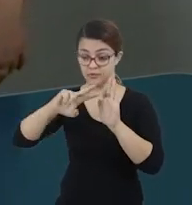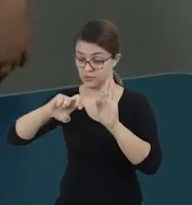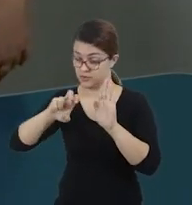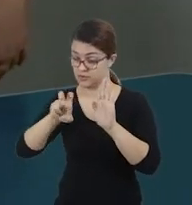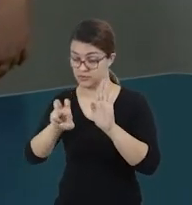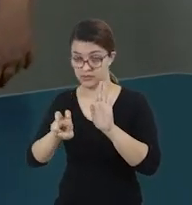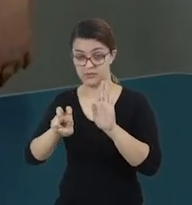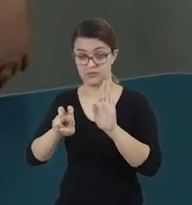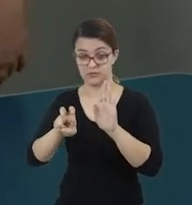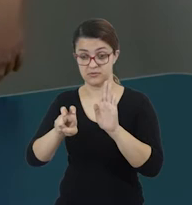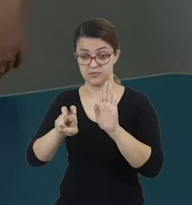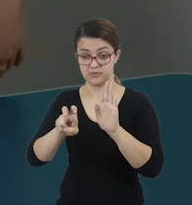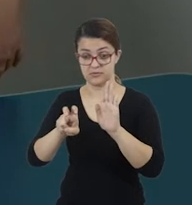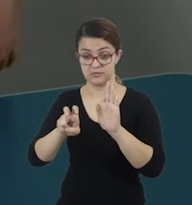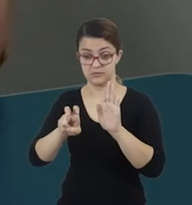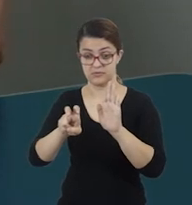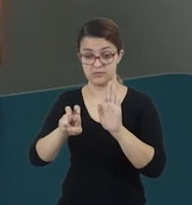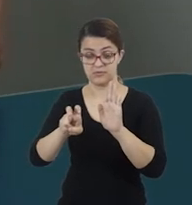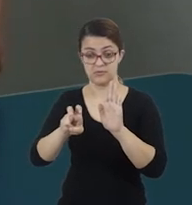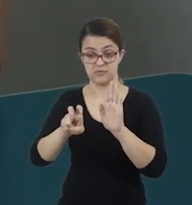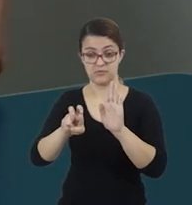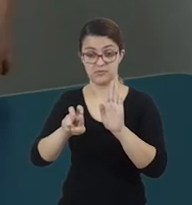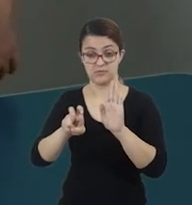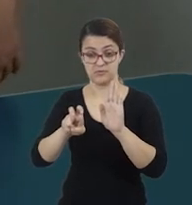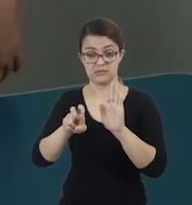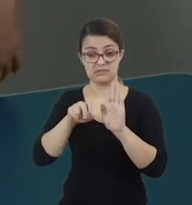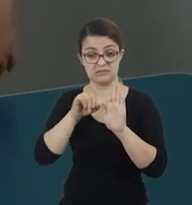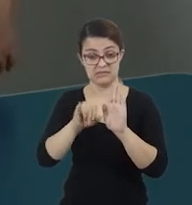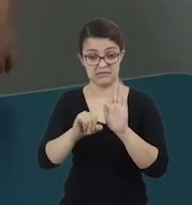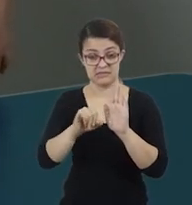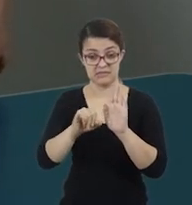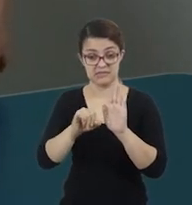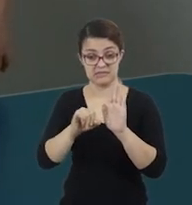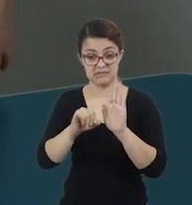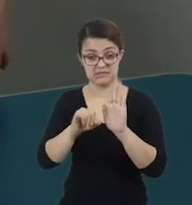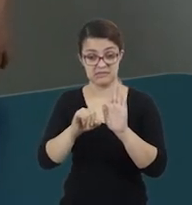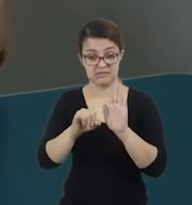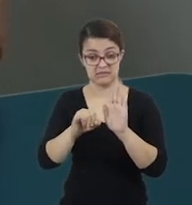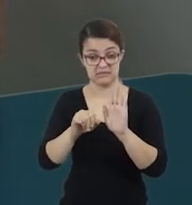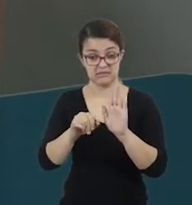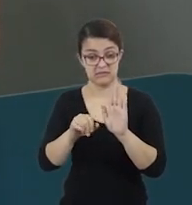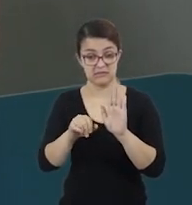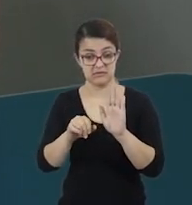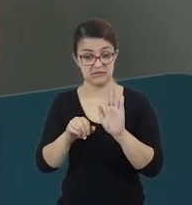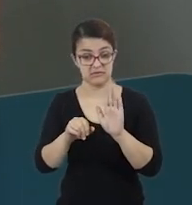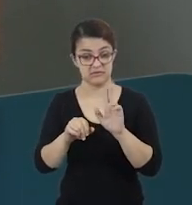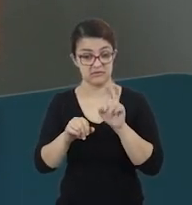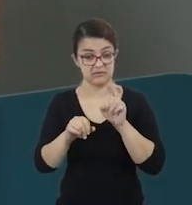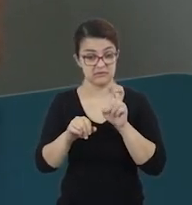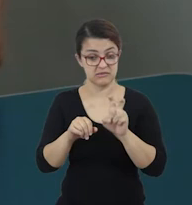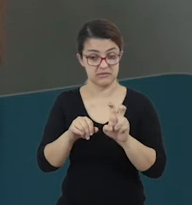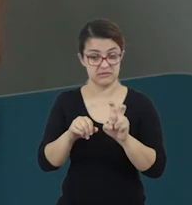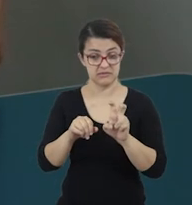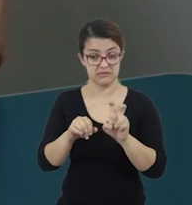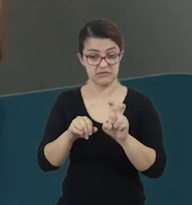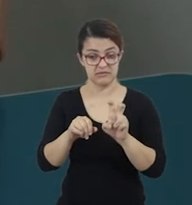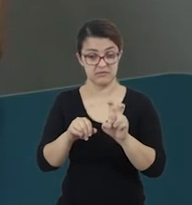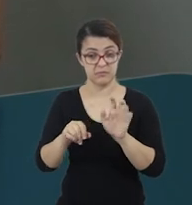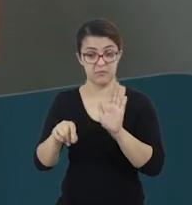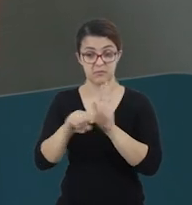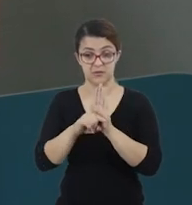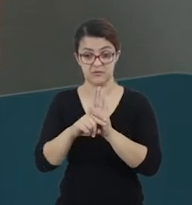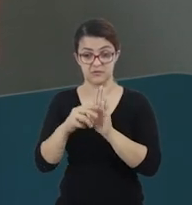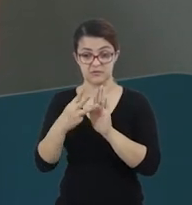3 é igual a 5, uma subtração. Se você pegar o 5 menos o 3, você vai chegar